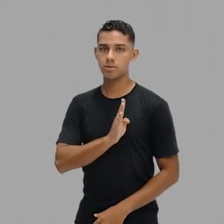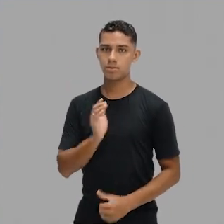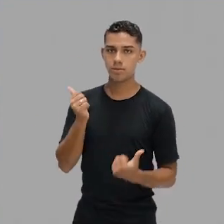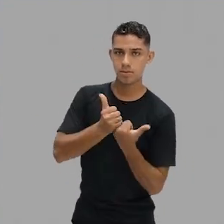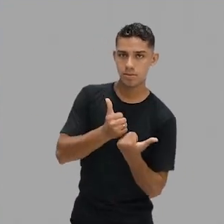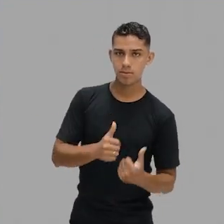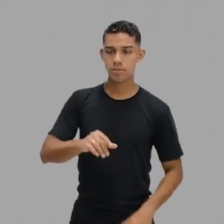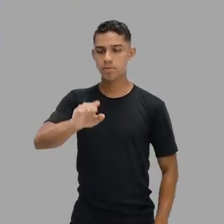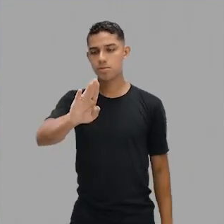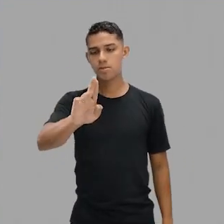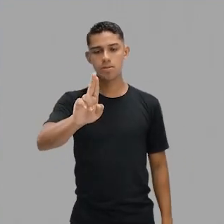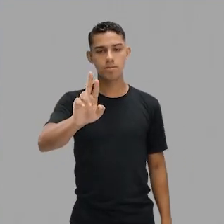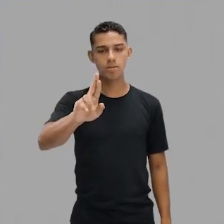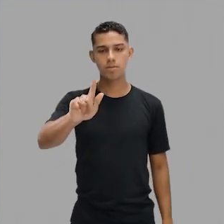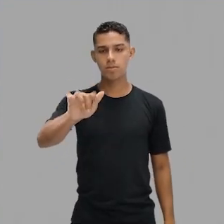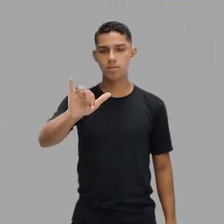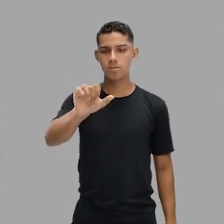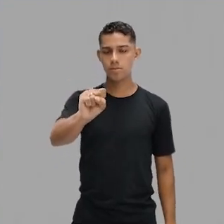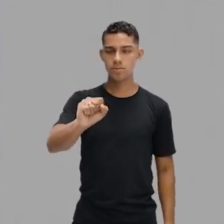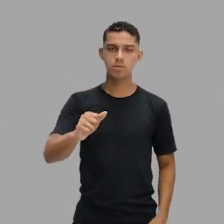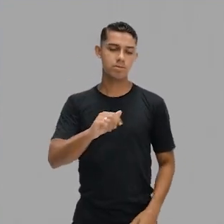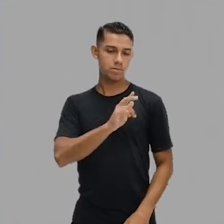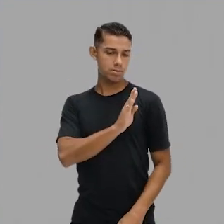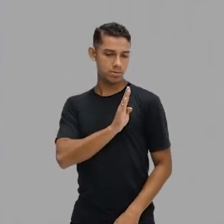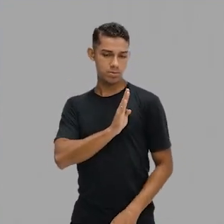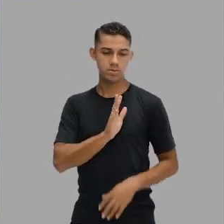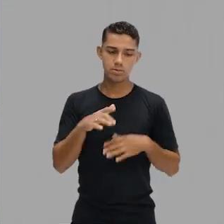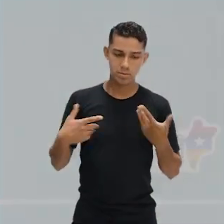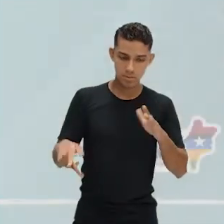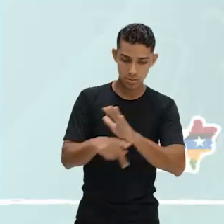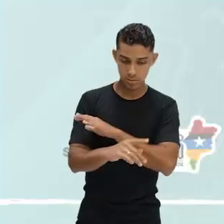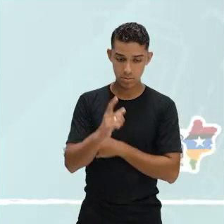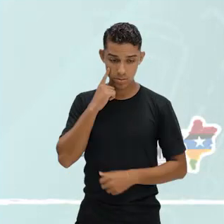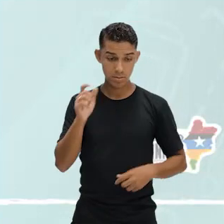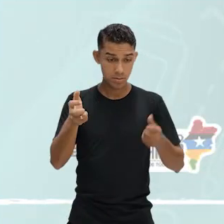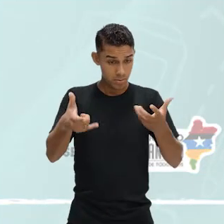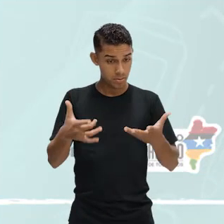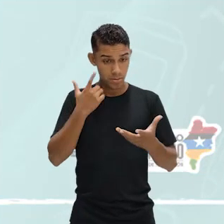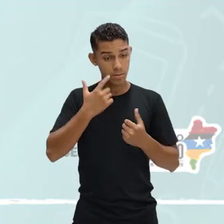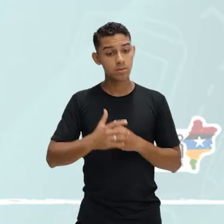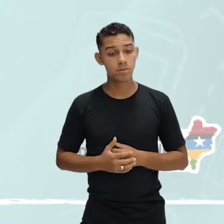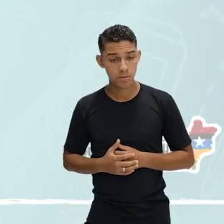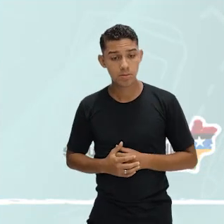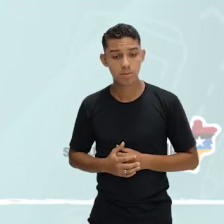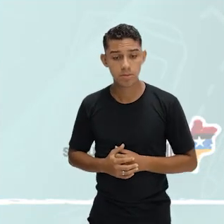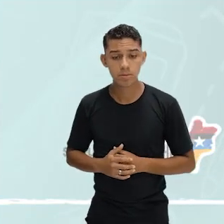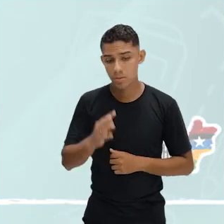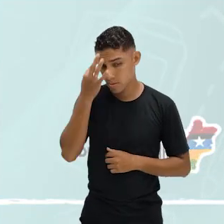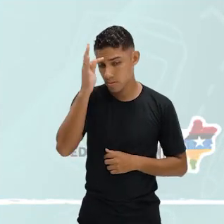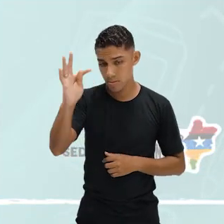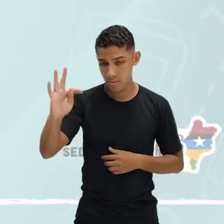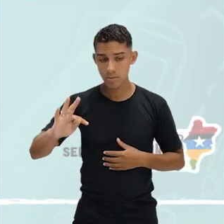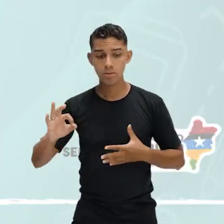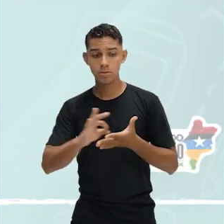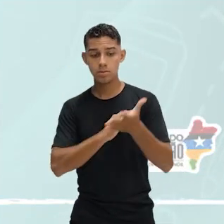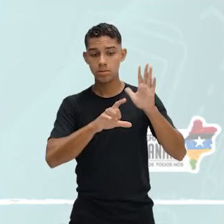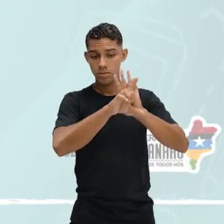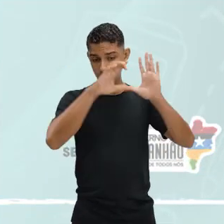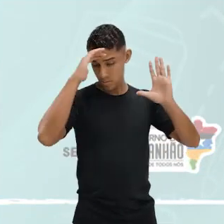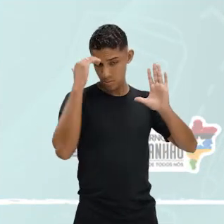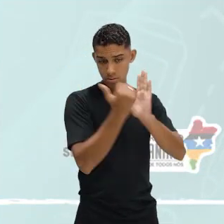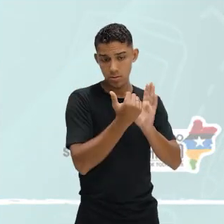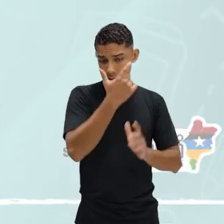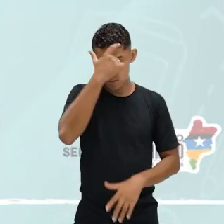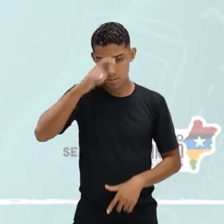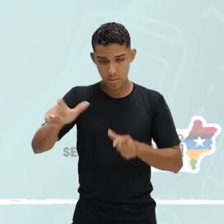correto? As teorias contratualistas são aquelas segundo as quais os indivíduos isolados no estado de natureza